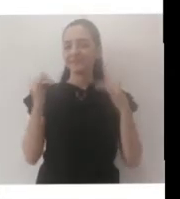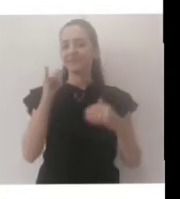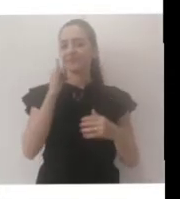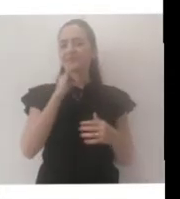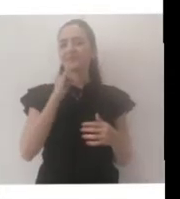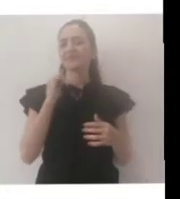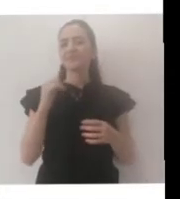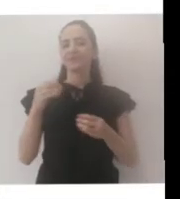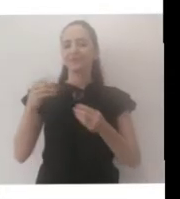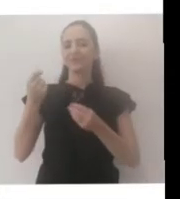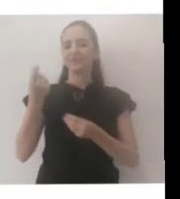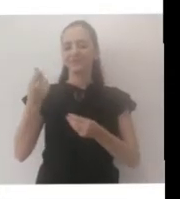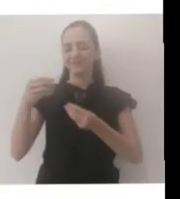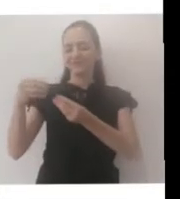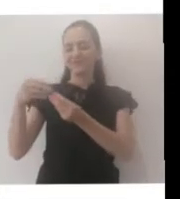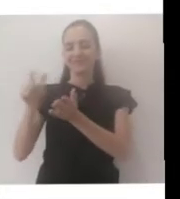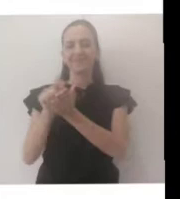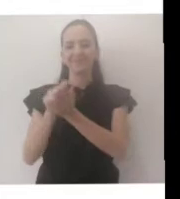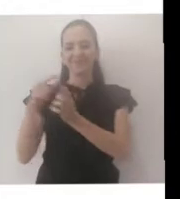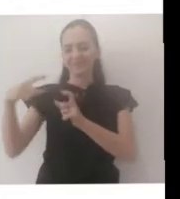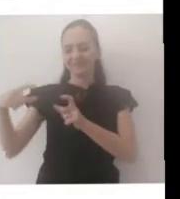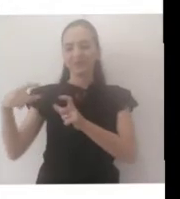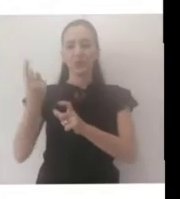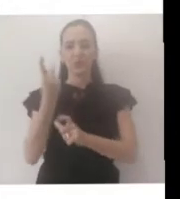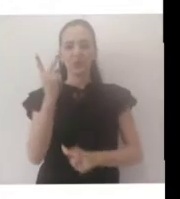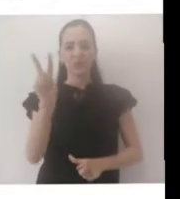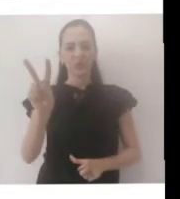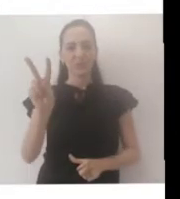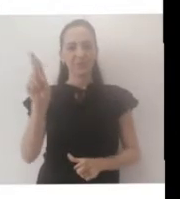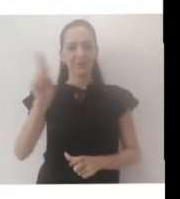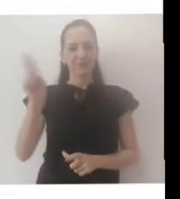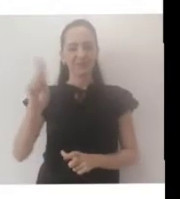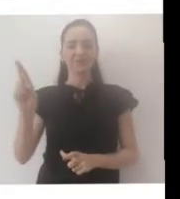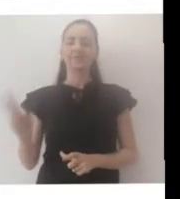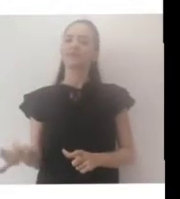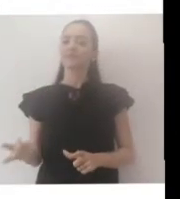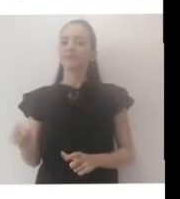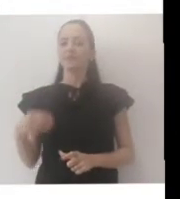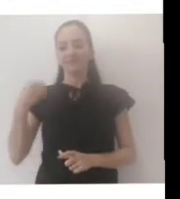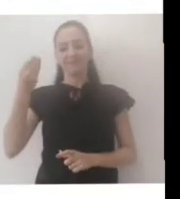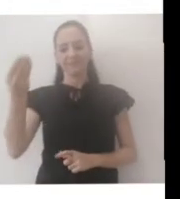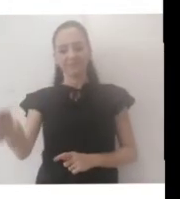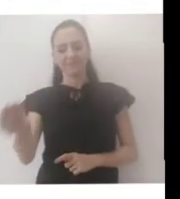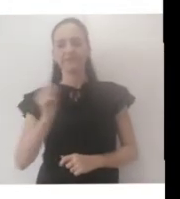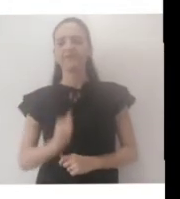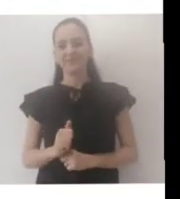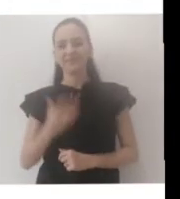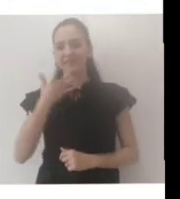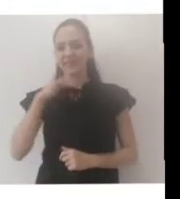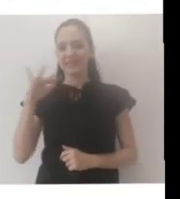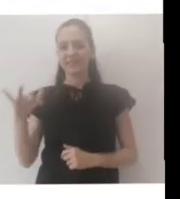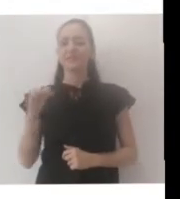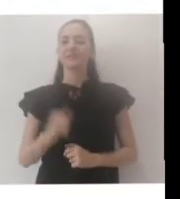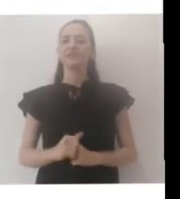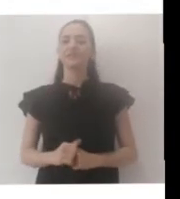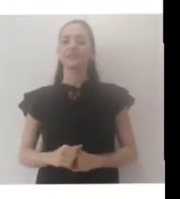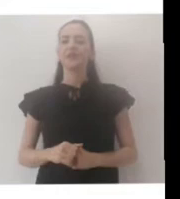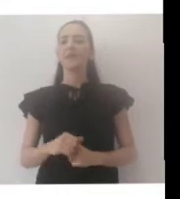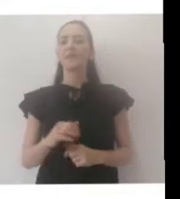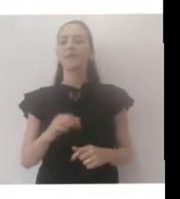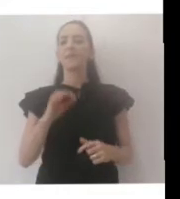R$2 e depois perguntar para ela se ela quer o papel de R$2 ou se ela quer